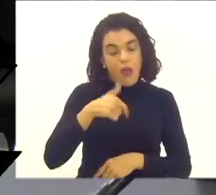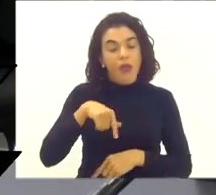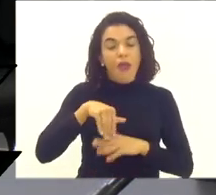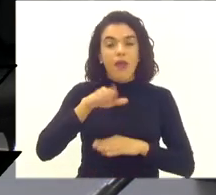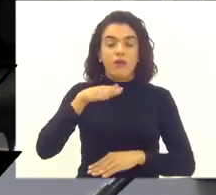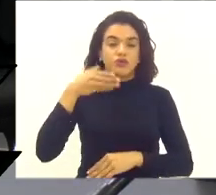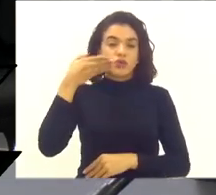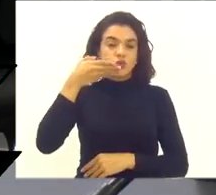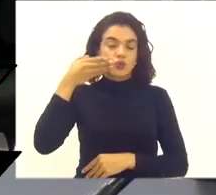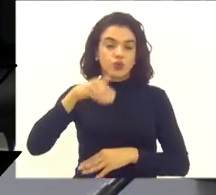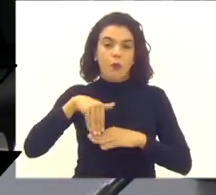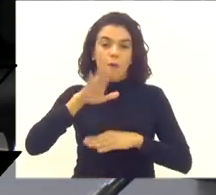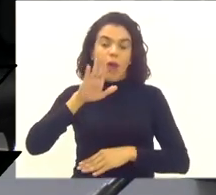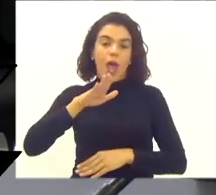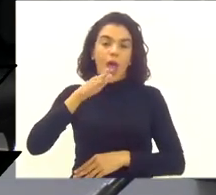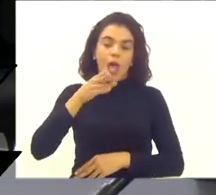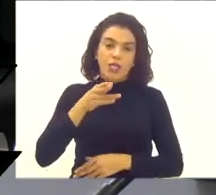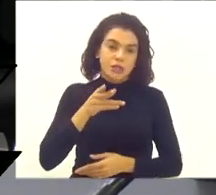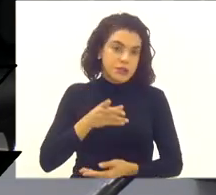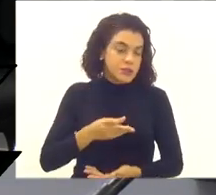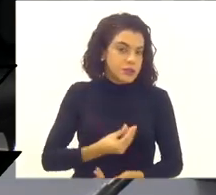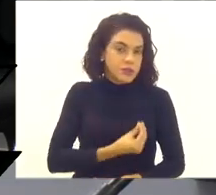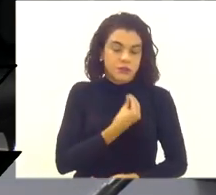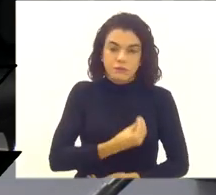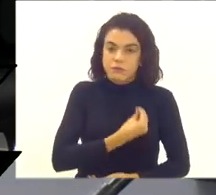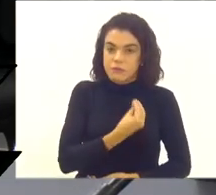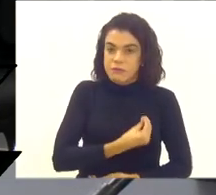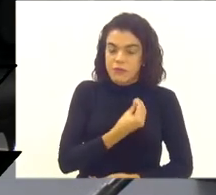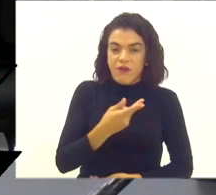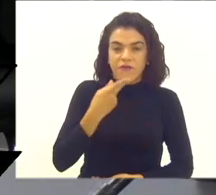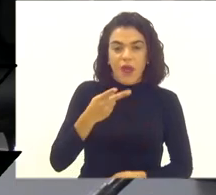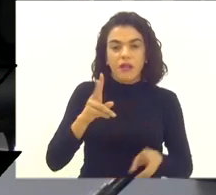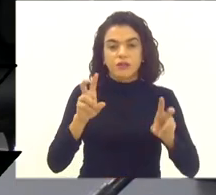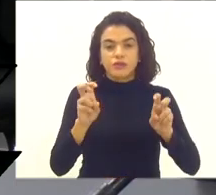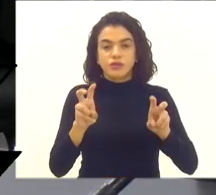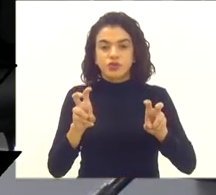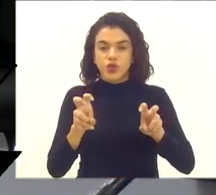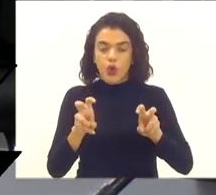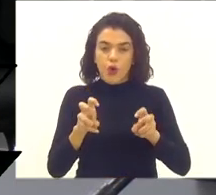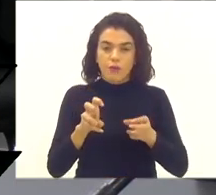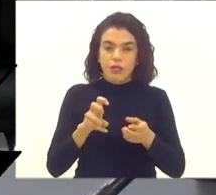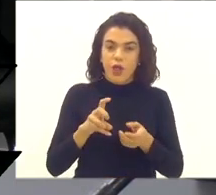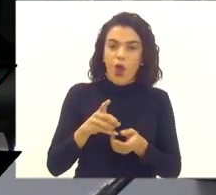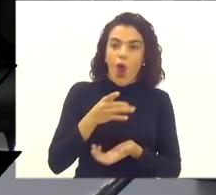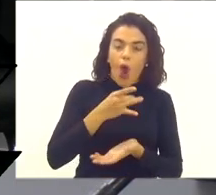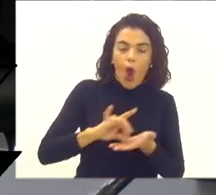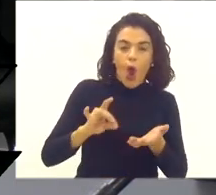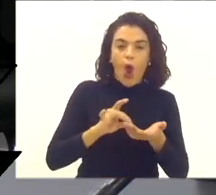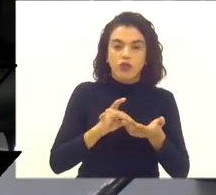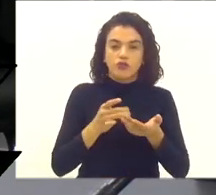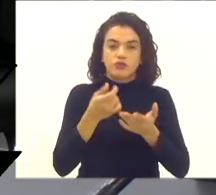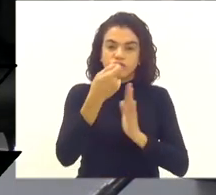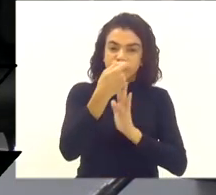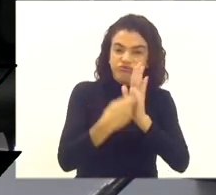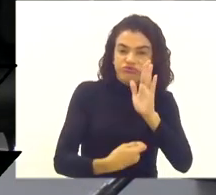mais proeminentes e mais presentes quando você fala do discurso de ódio aí